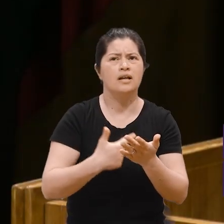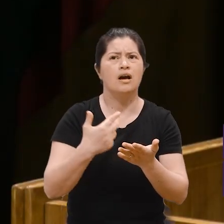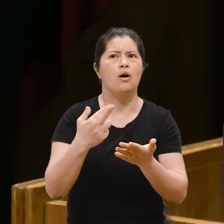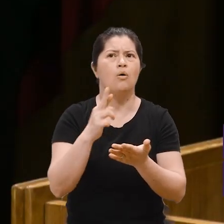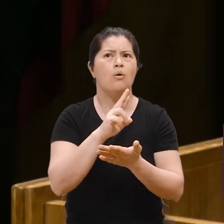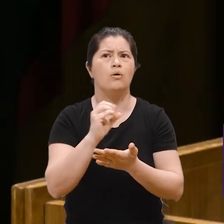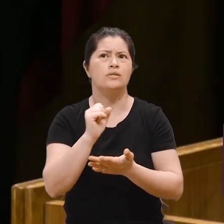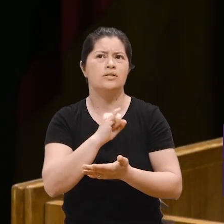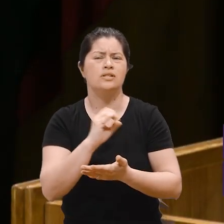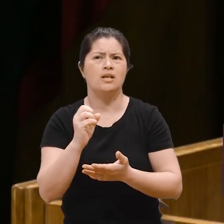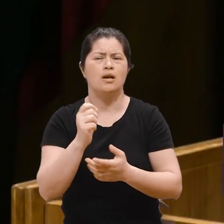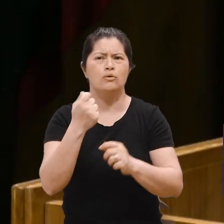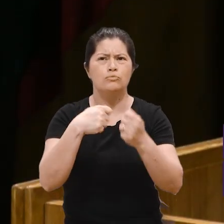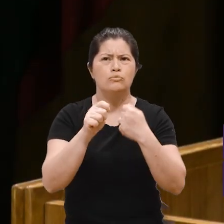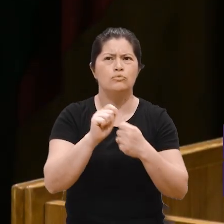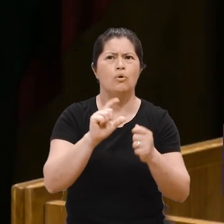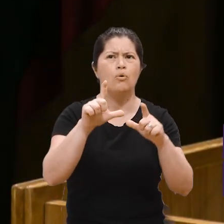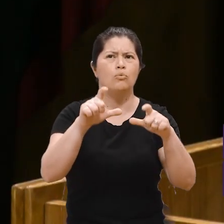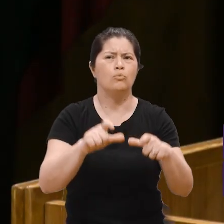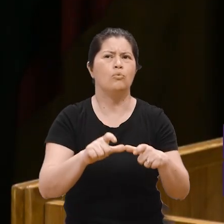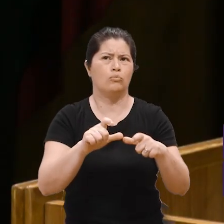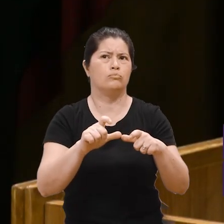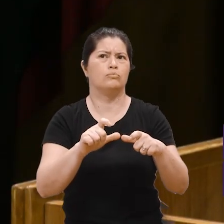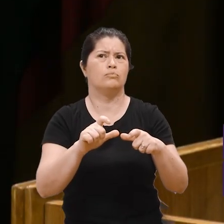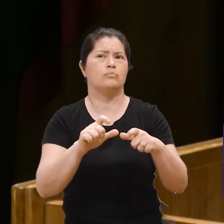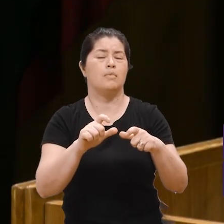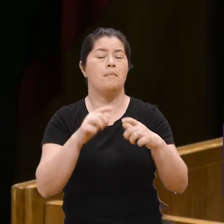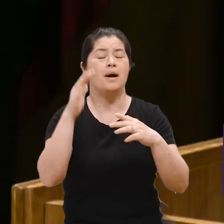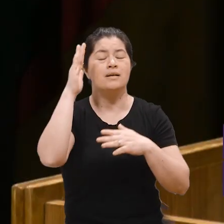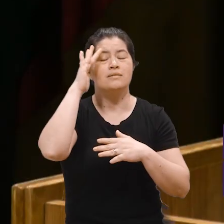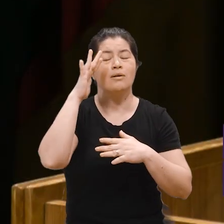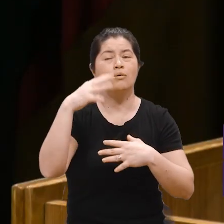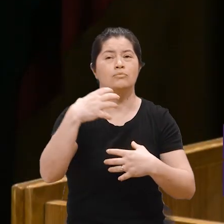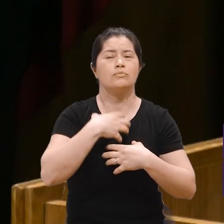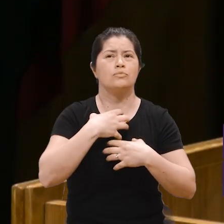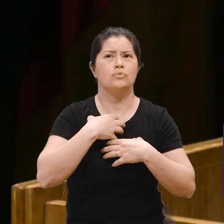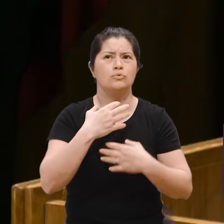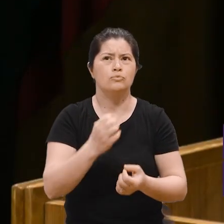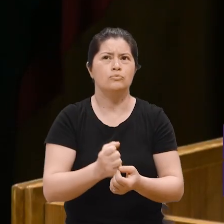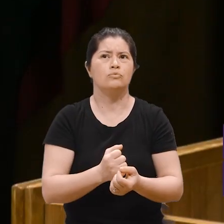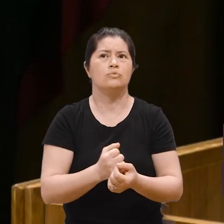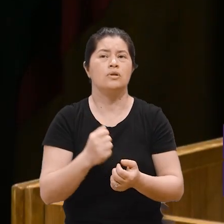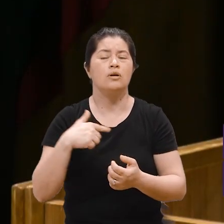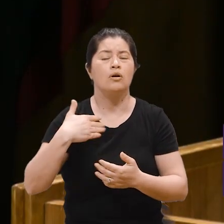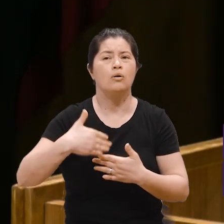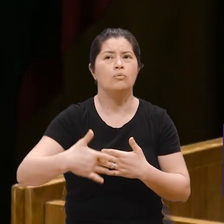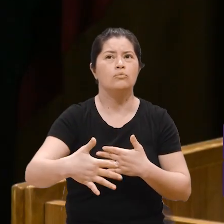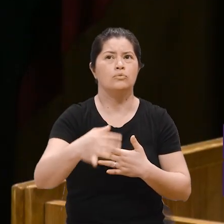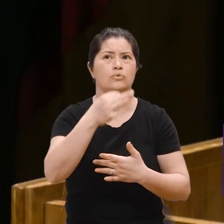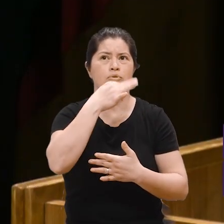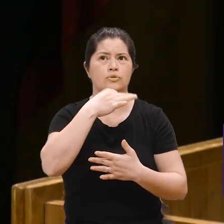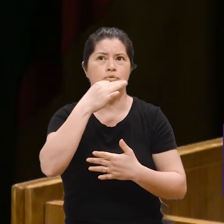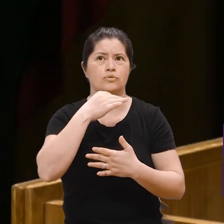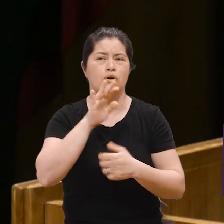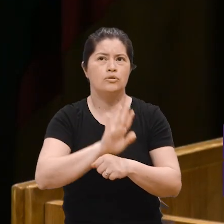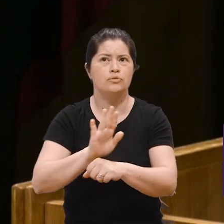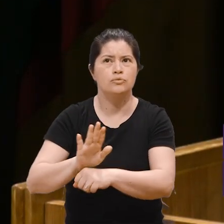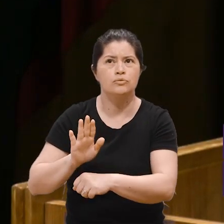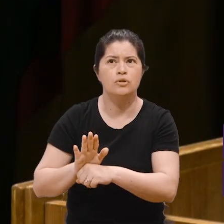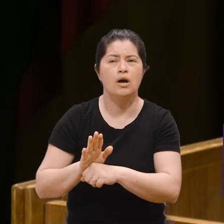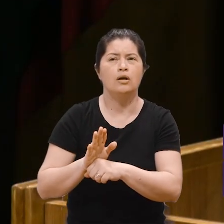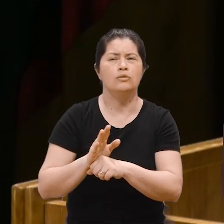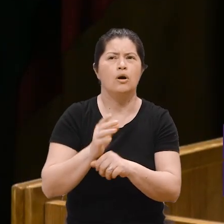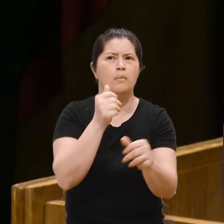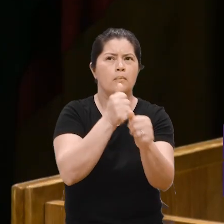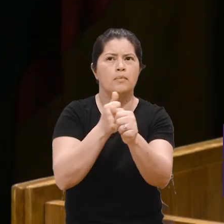estabelecimento comercial, tornou-se parte da memória efetiva de gerações de caxienses, contribuindo para aproximar as